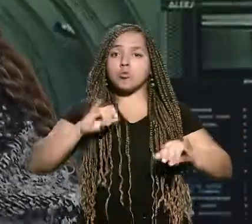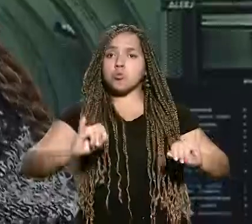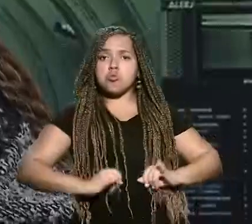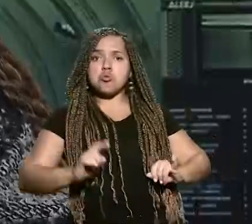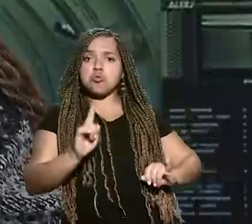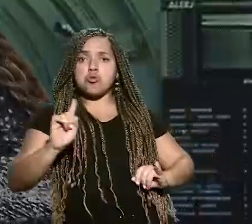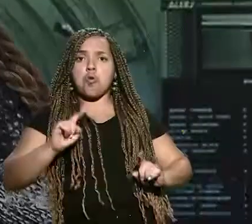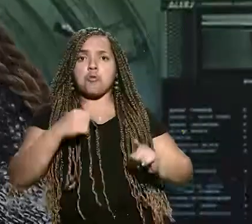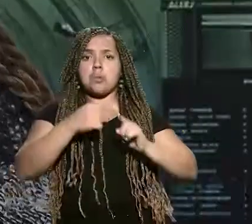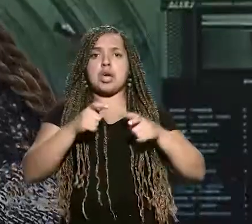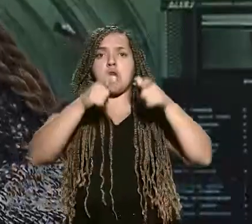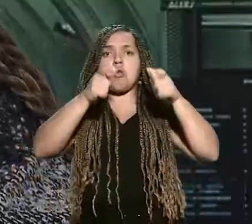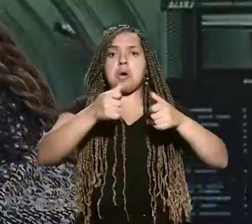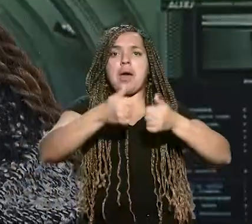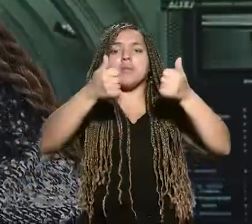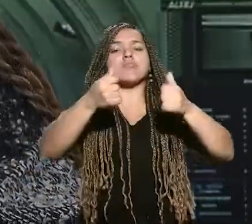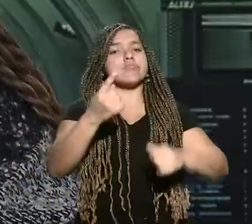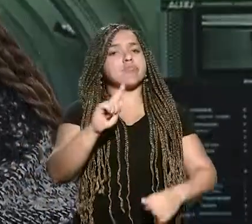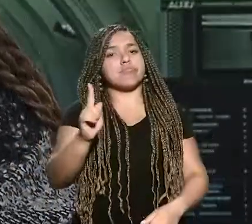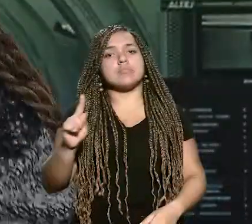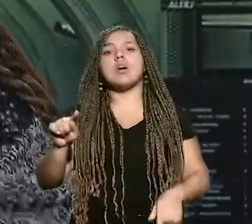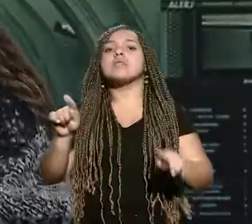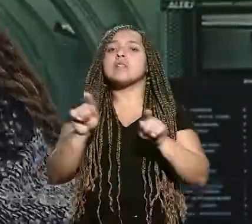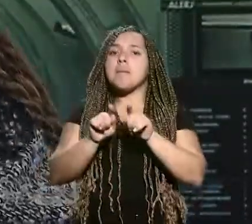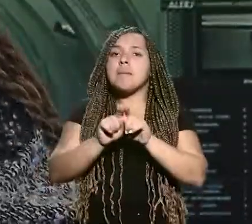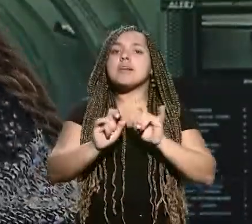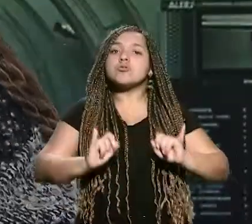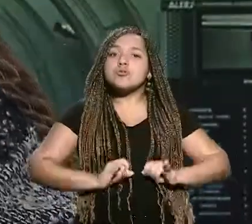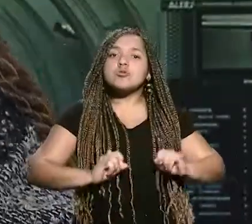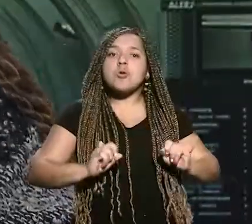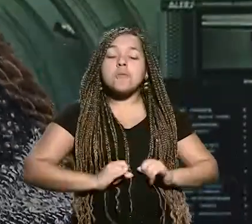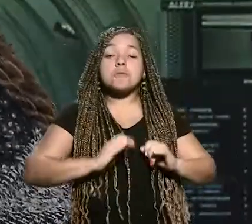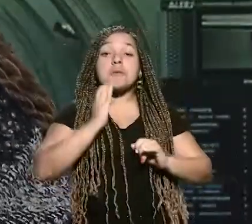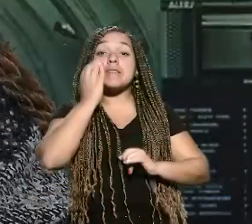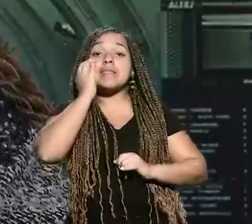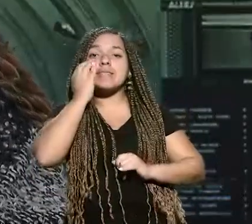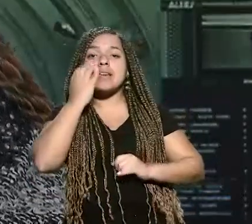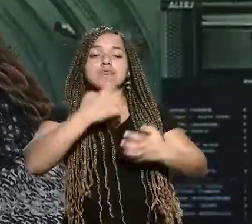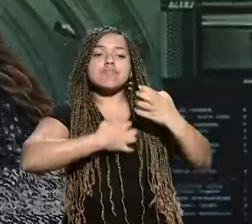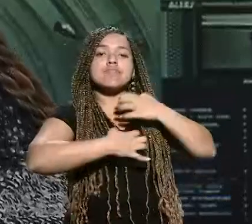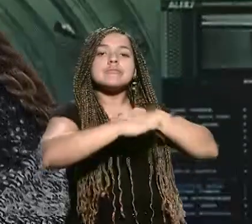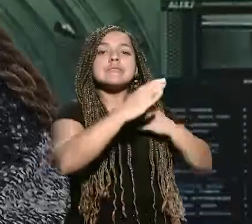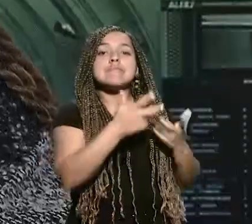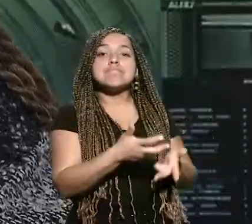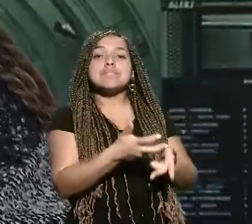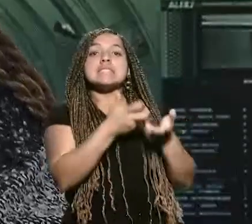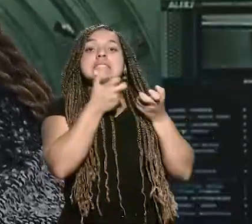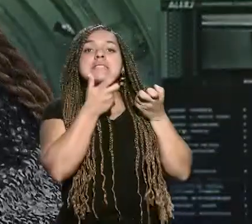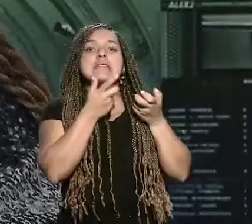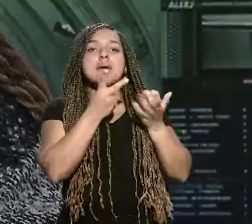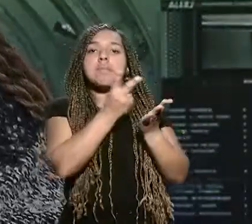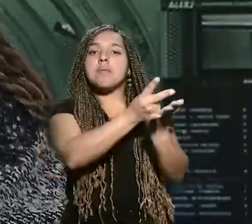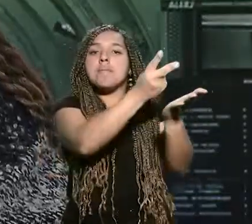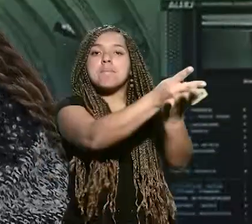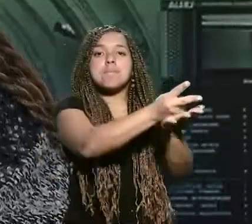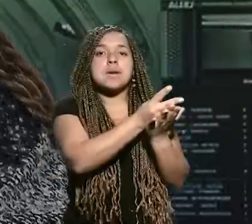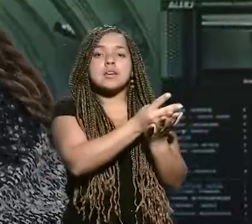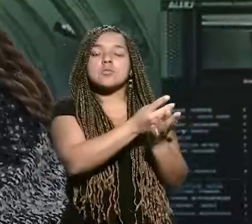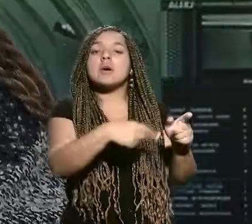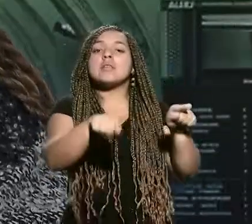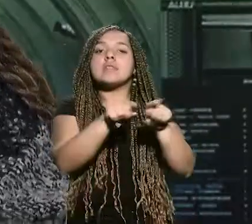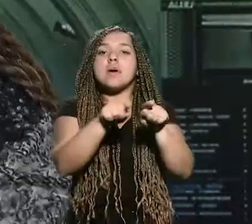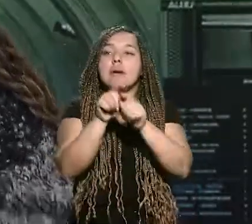se suicidar é 3, 4 vezes maior do que de um branco. E que é a mesma dele ser morto, né? Coincidentemente. Então é a morte em vida, né? O